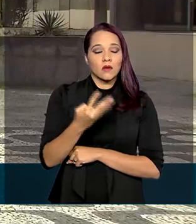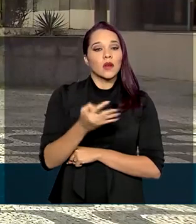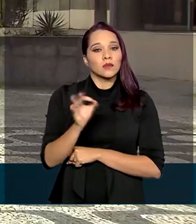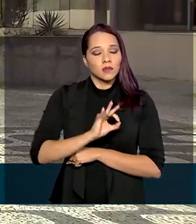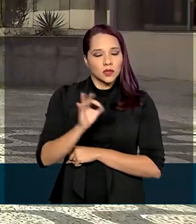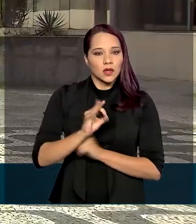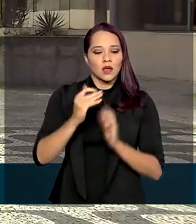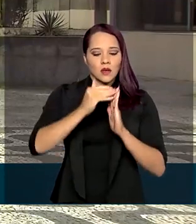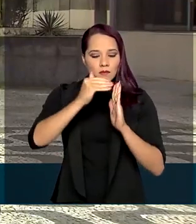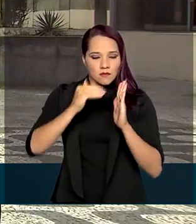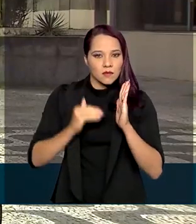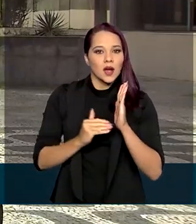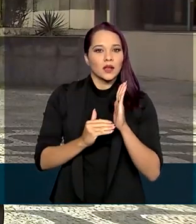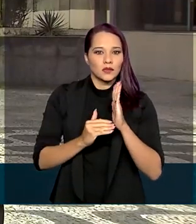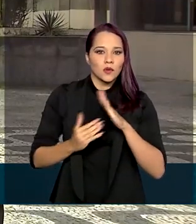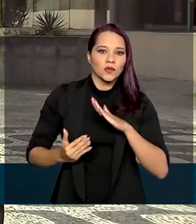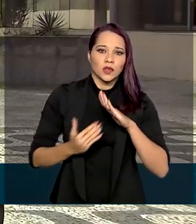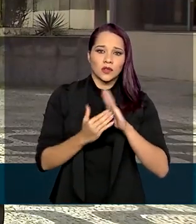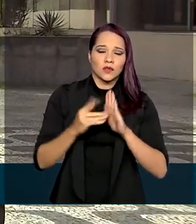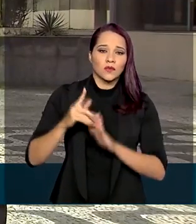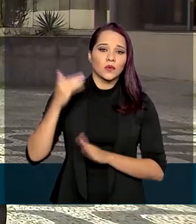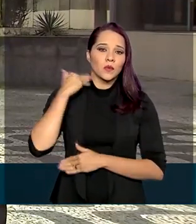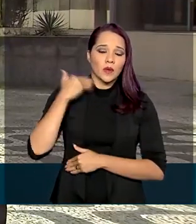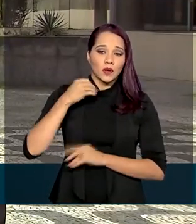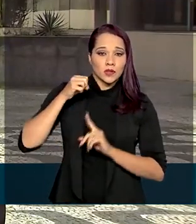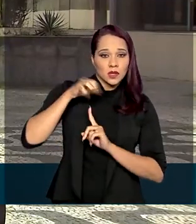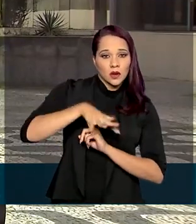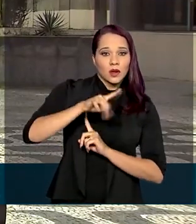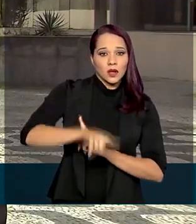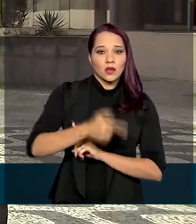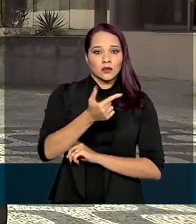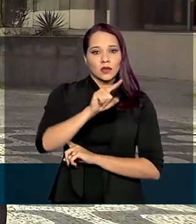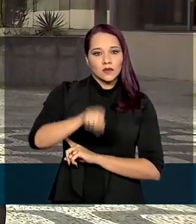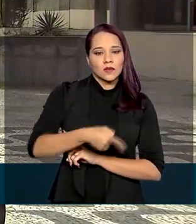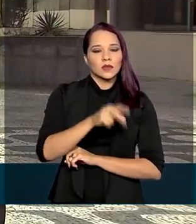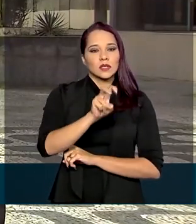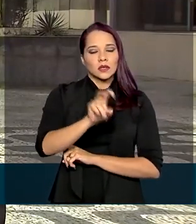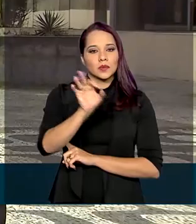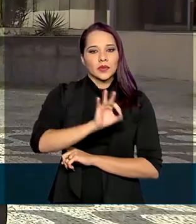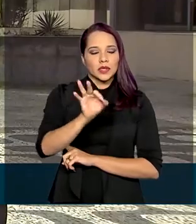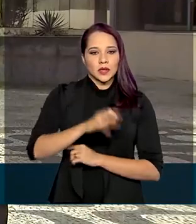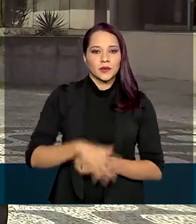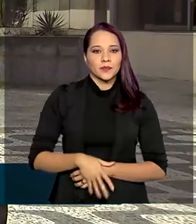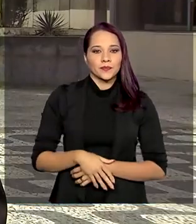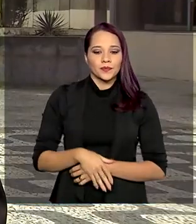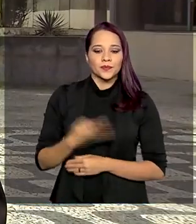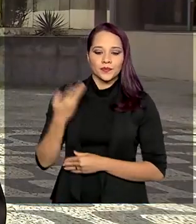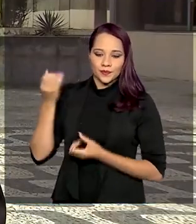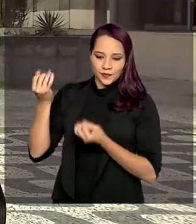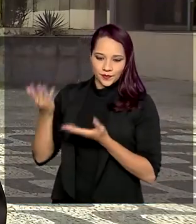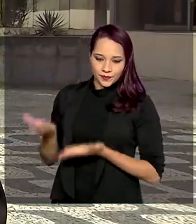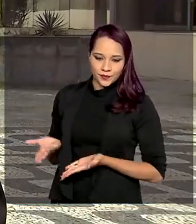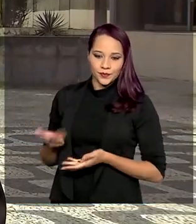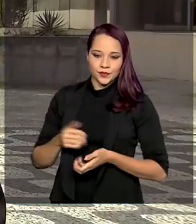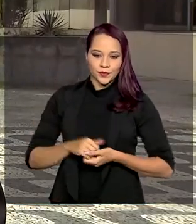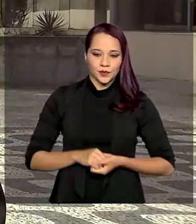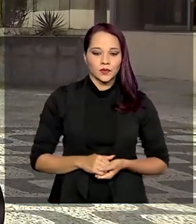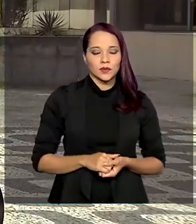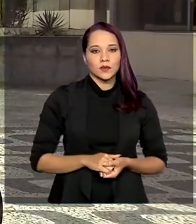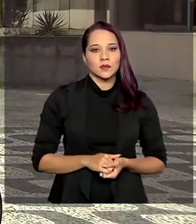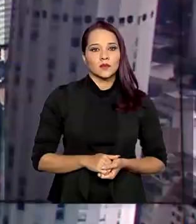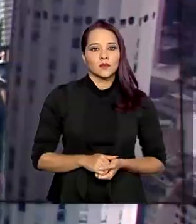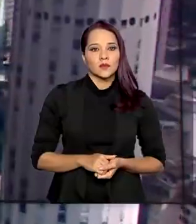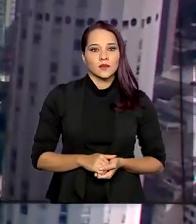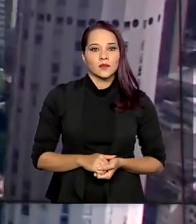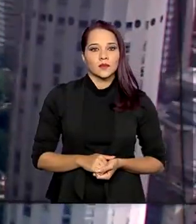abaixo do piso da meta do Banco Central, que é de 2,5%. No Rio de Janeiro, Maurício de Almeida, para o governo